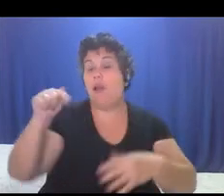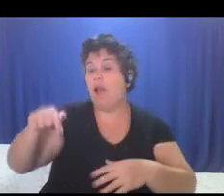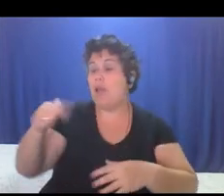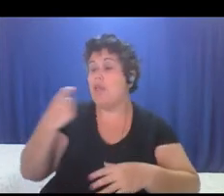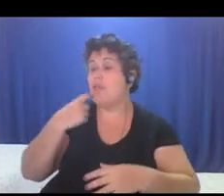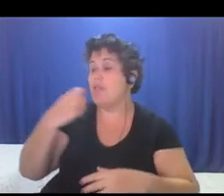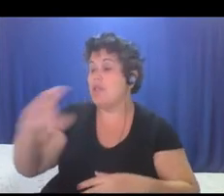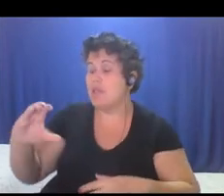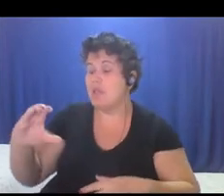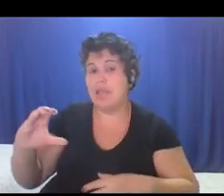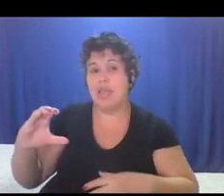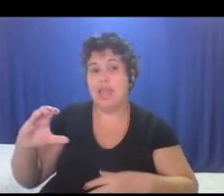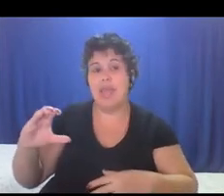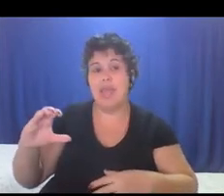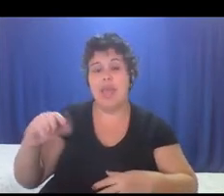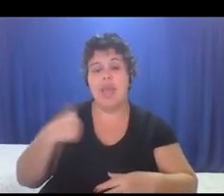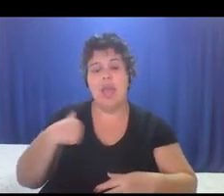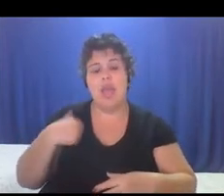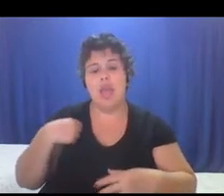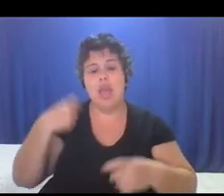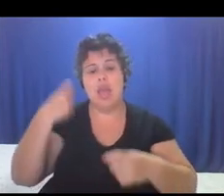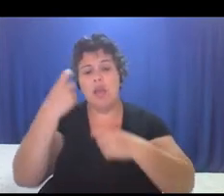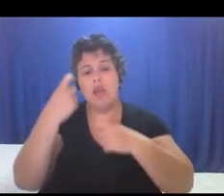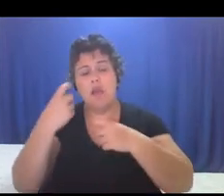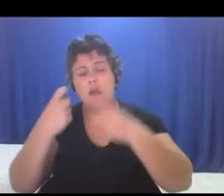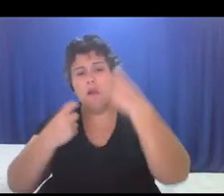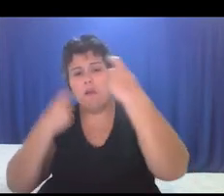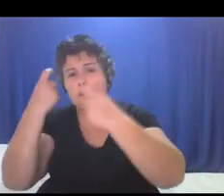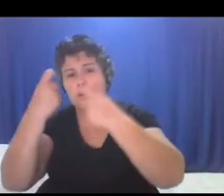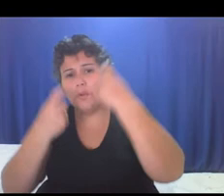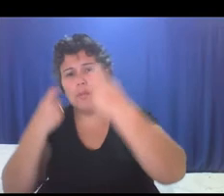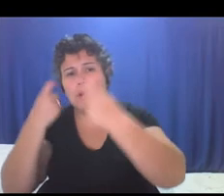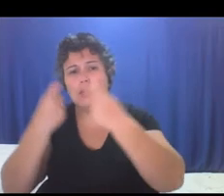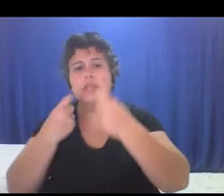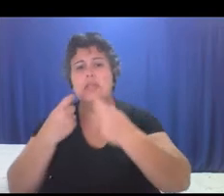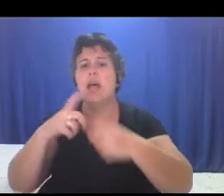C&T, uma preocupação muito grande dos meus